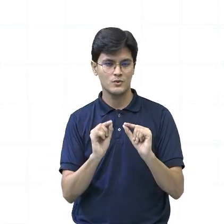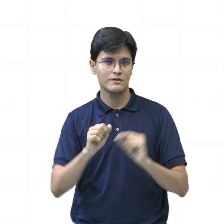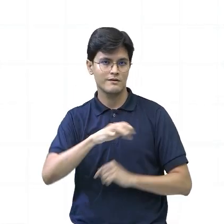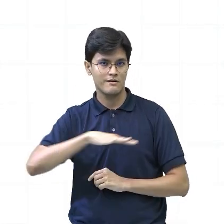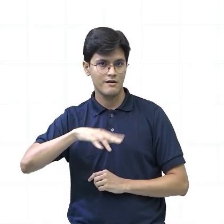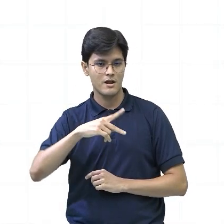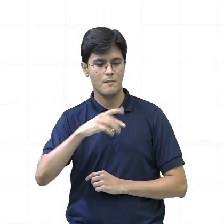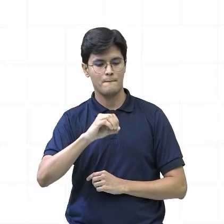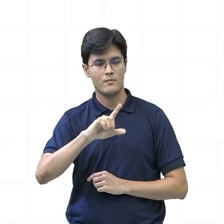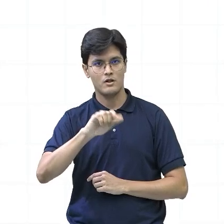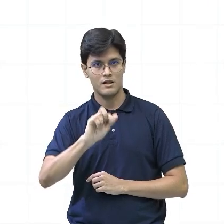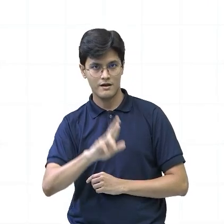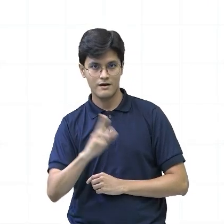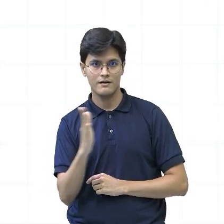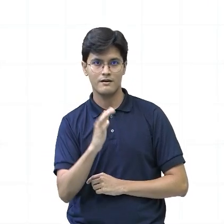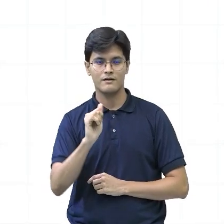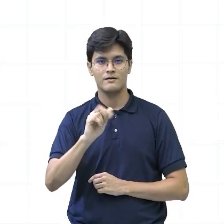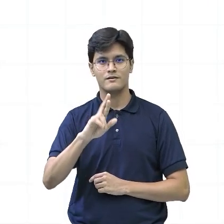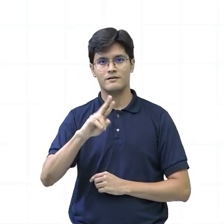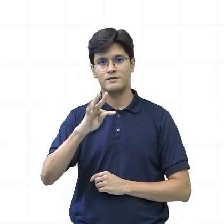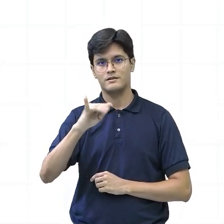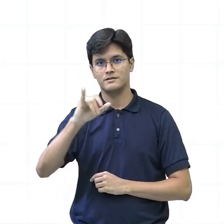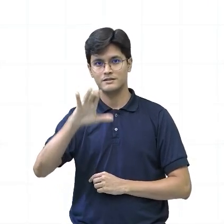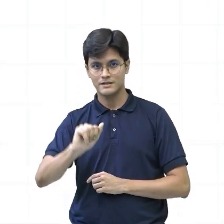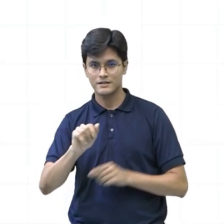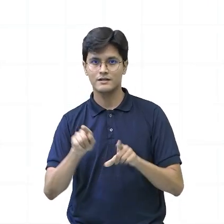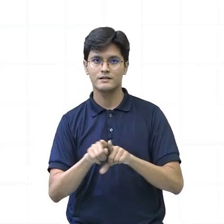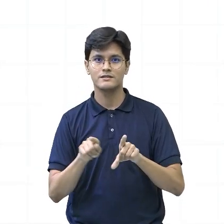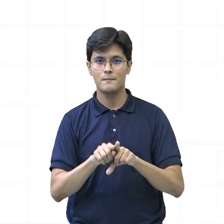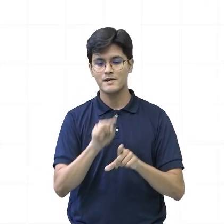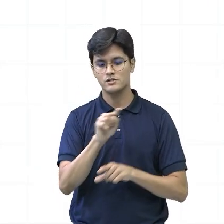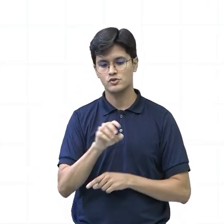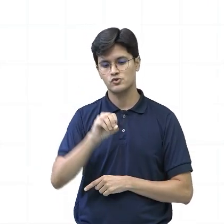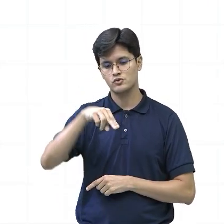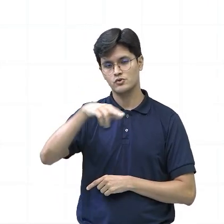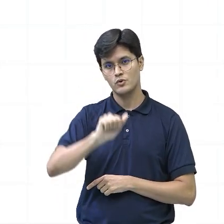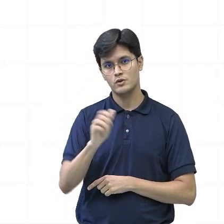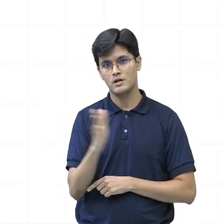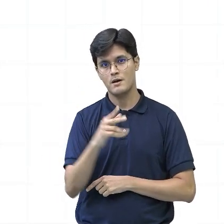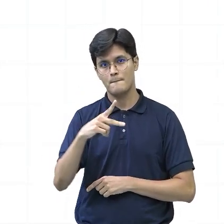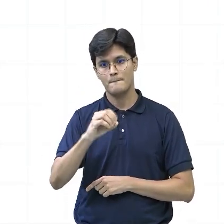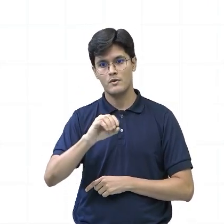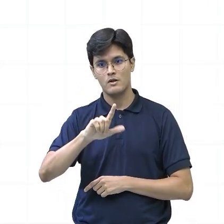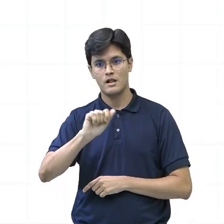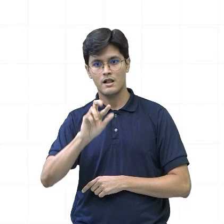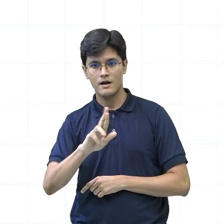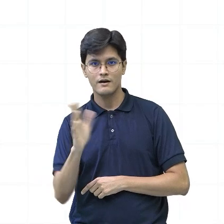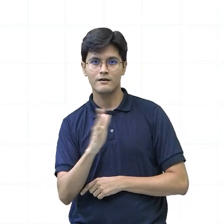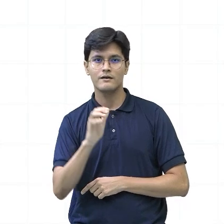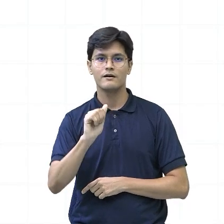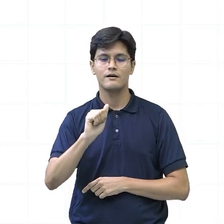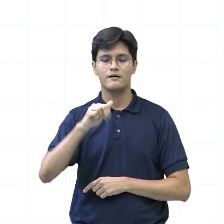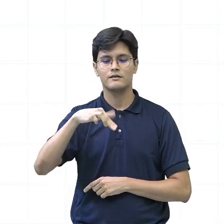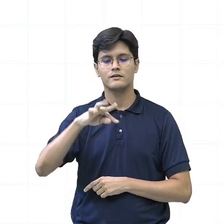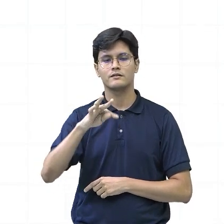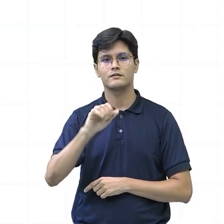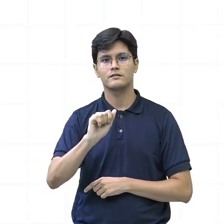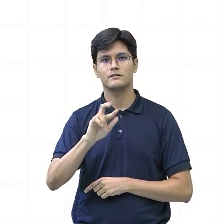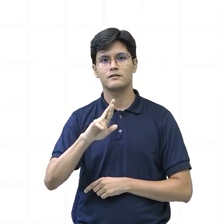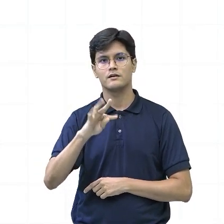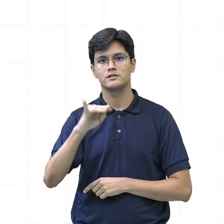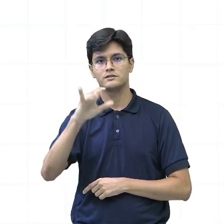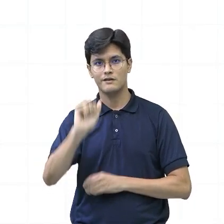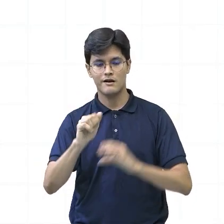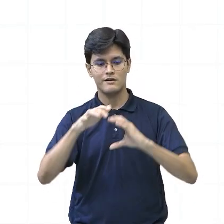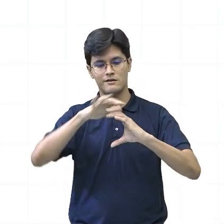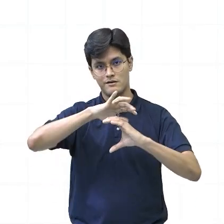polar ártica e zona polar antártica, respectivamente. Nessas áreas, os raios atingem a superfície com